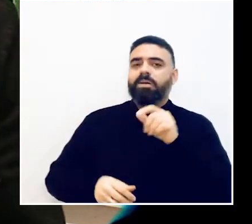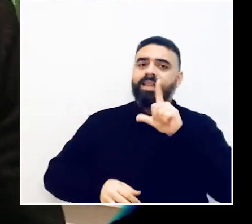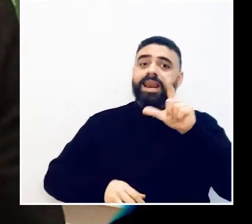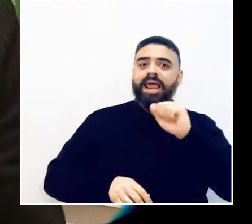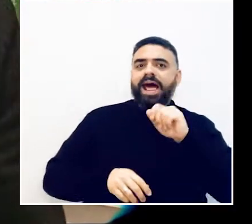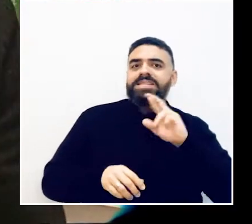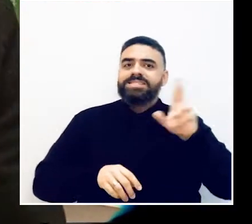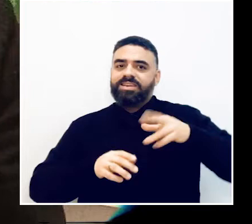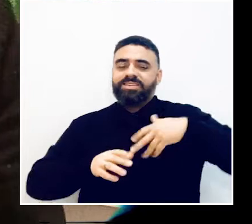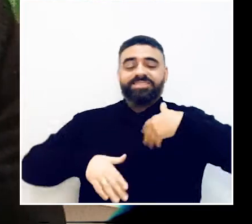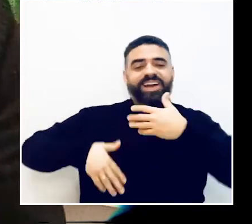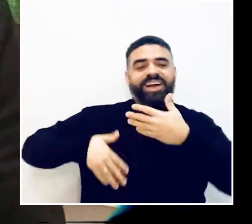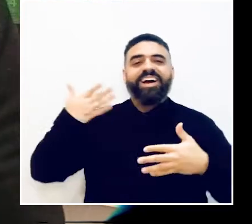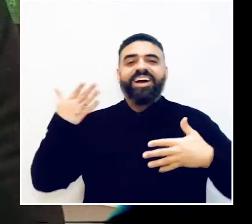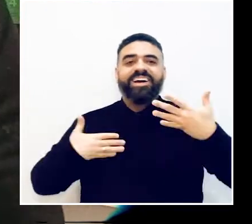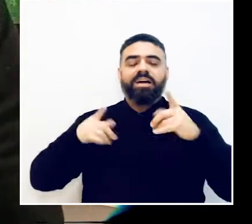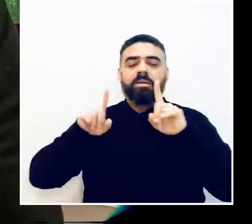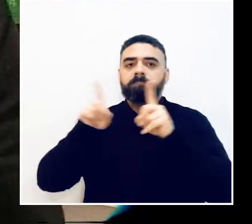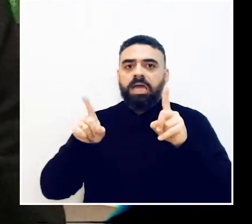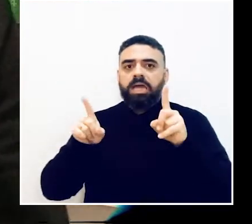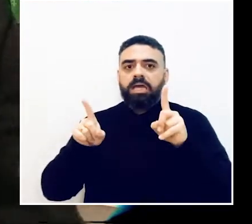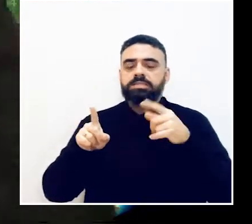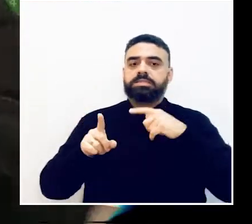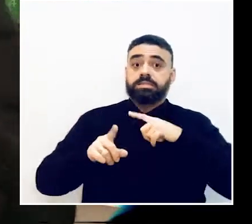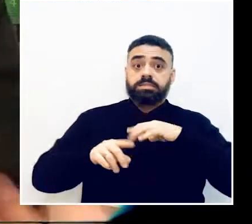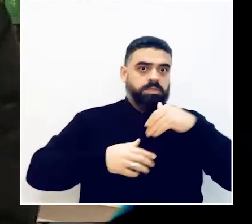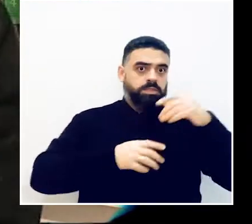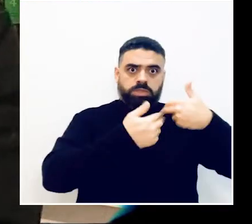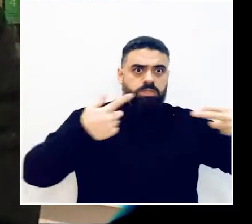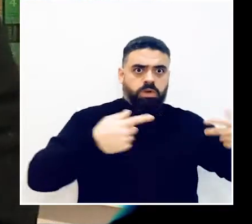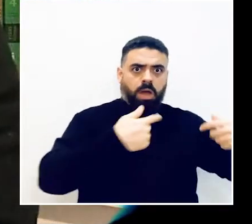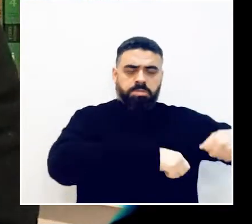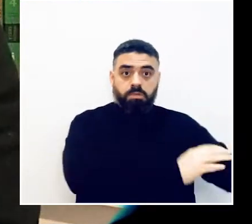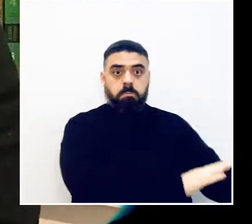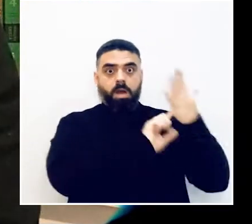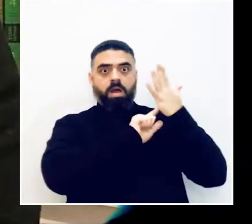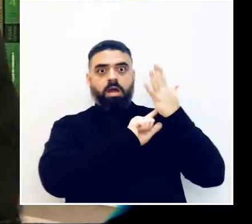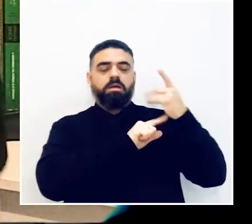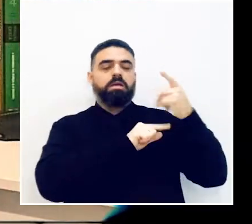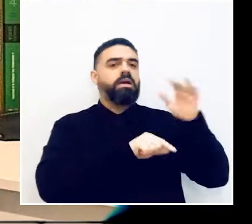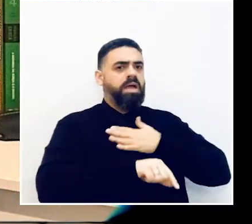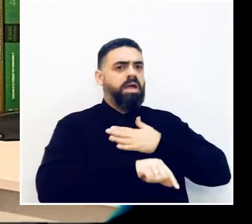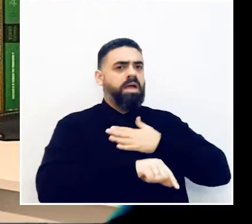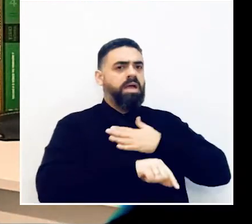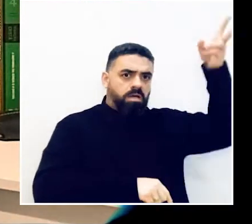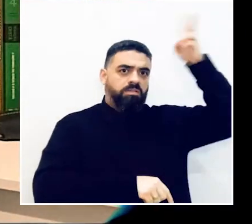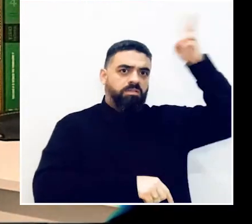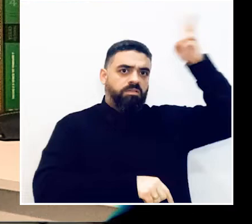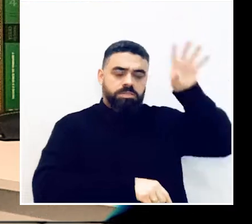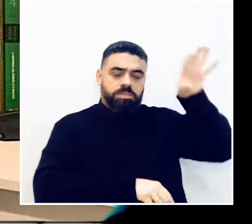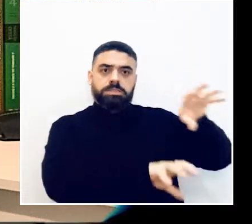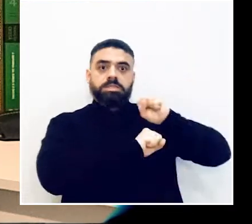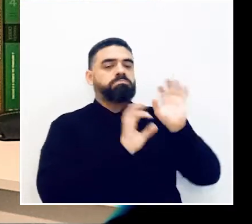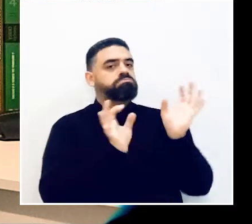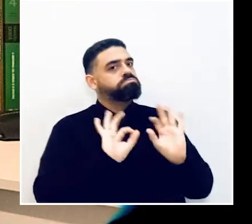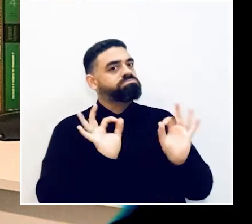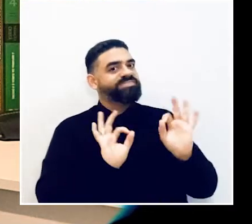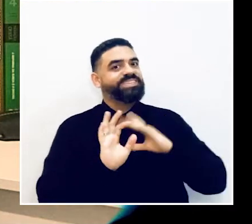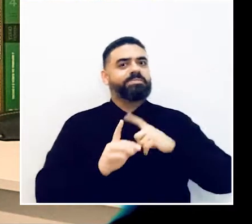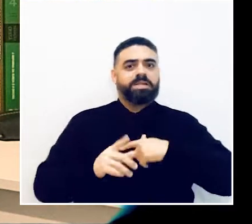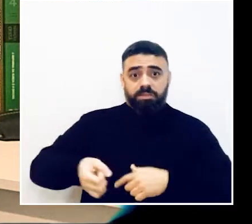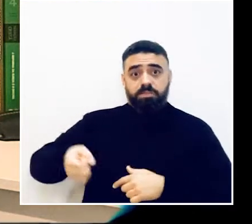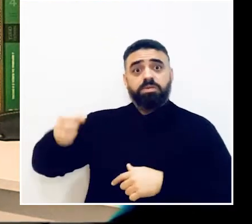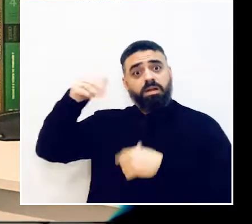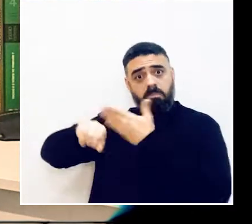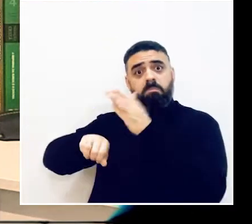isso. Entender que nem toda necessidade que aparece diante de nós representa uma vocação da qual a gente precisa seguir e